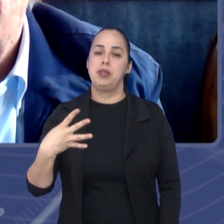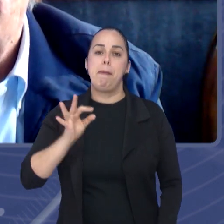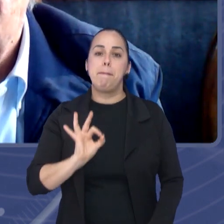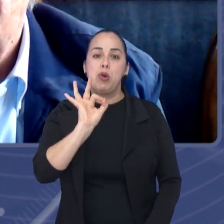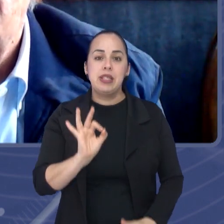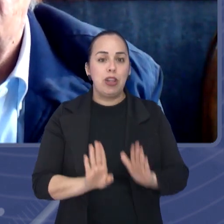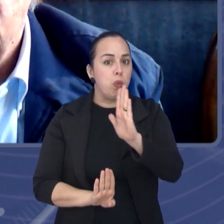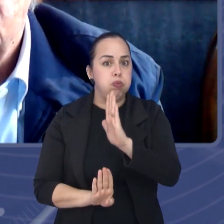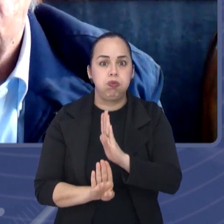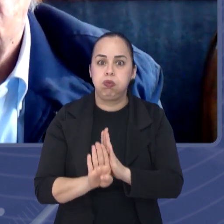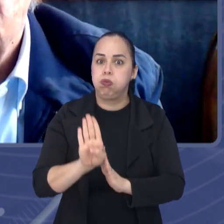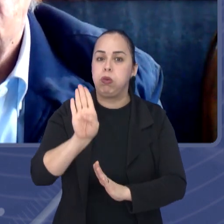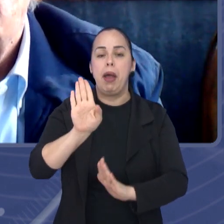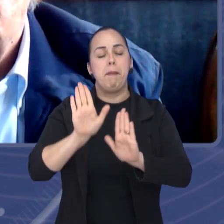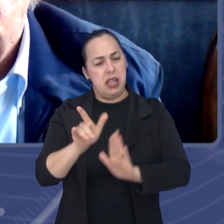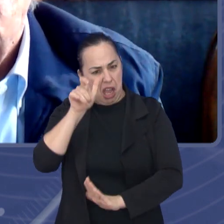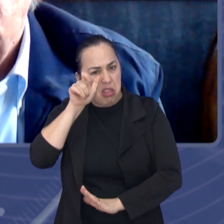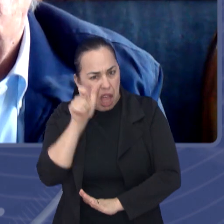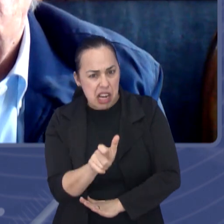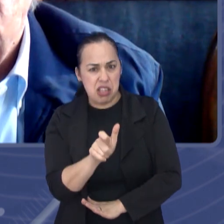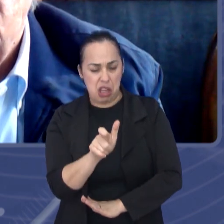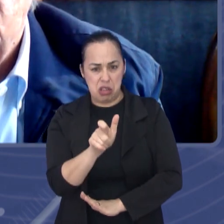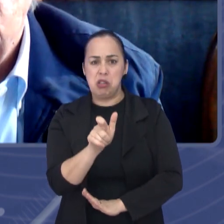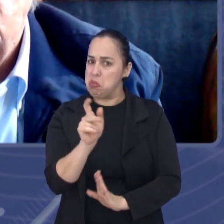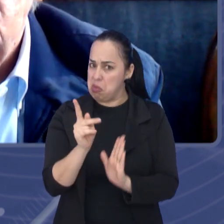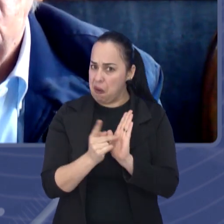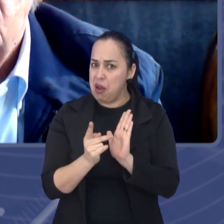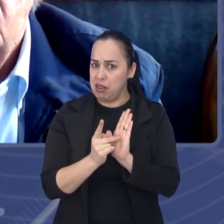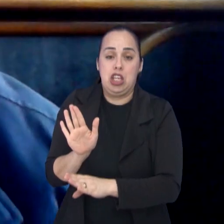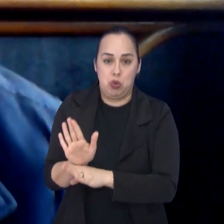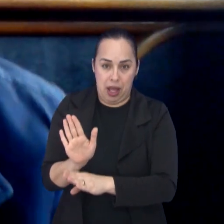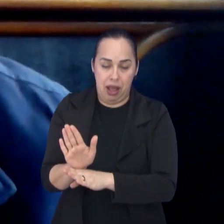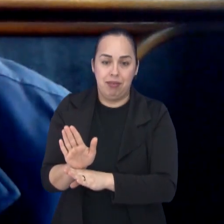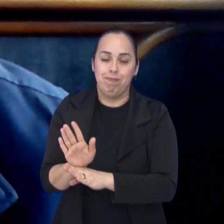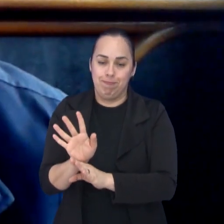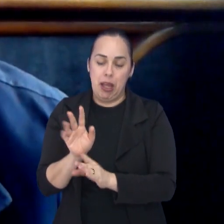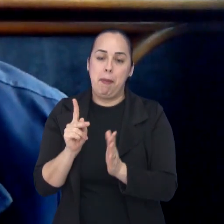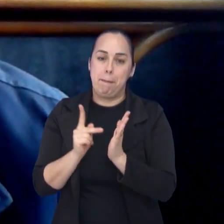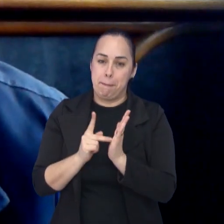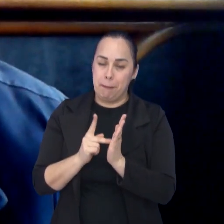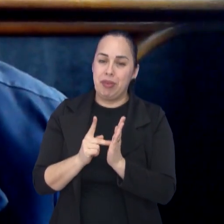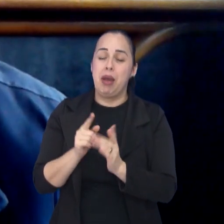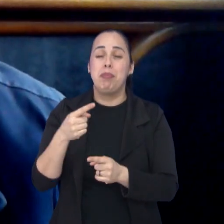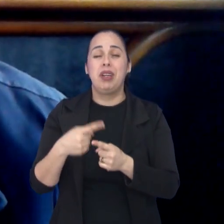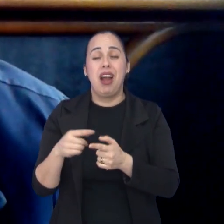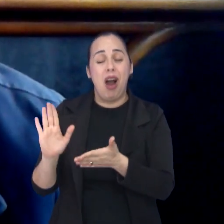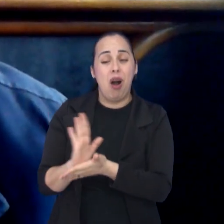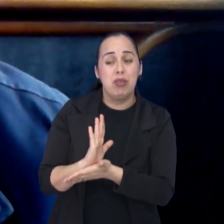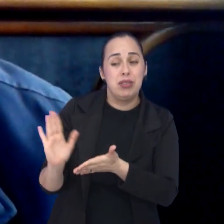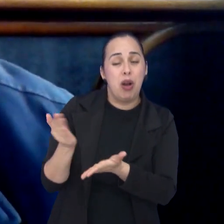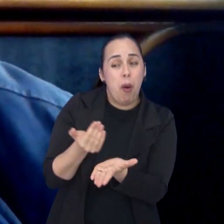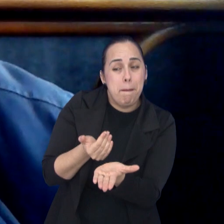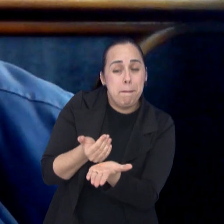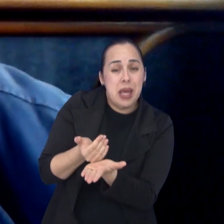mais precisamente. É bastante interessante, né, para a nossa realidade aqui local. Na verdade, são muitos que estão começando e